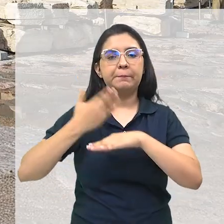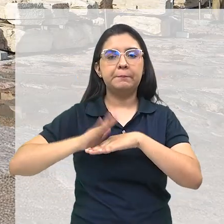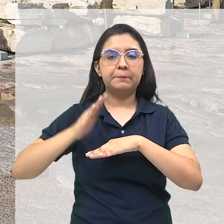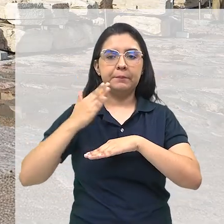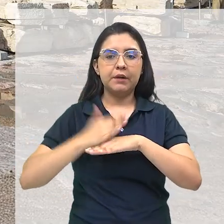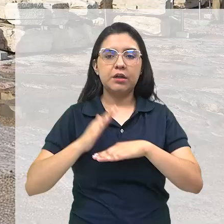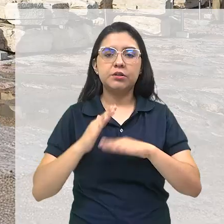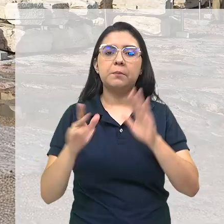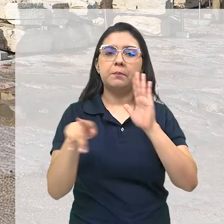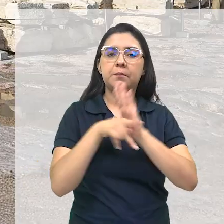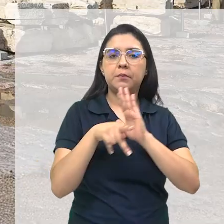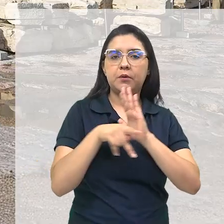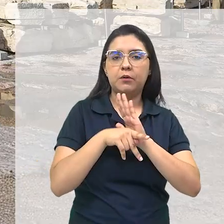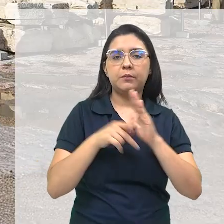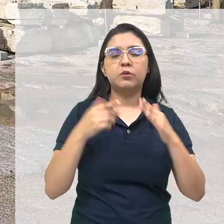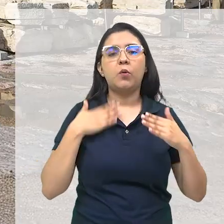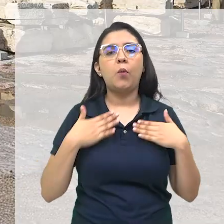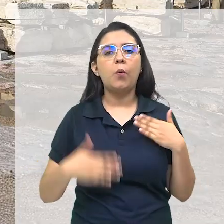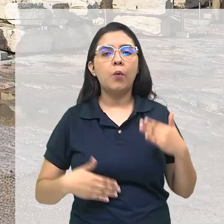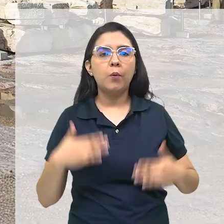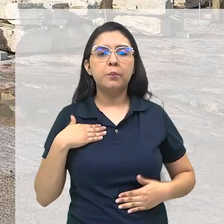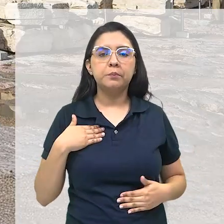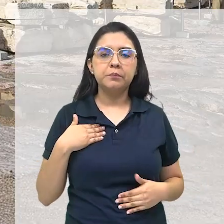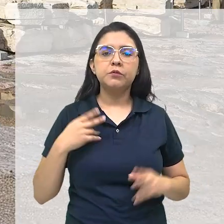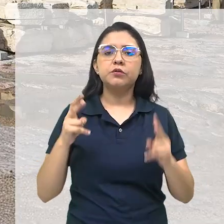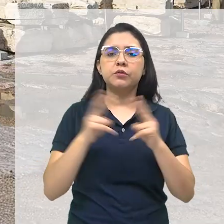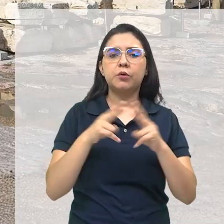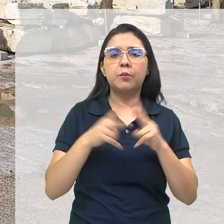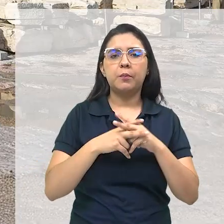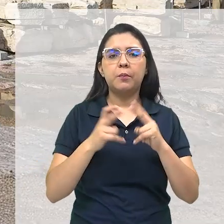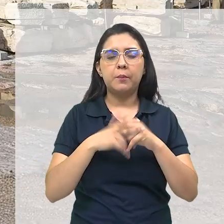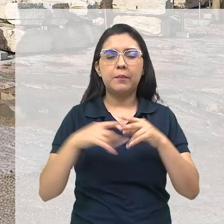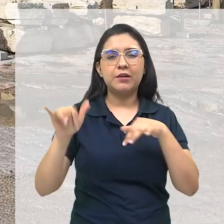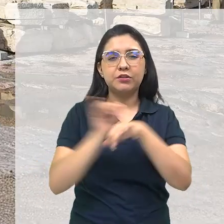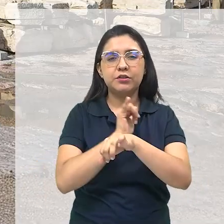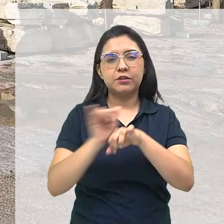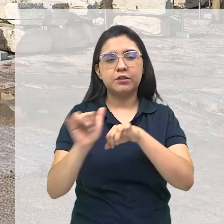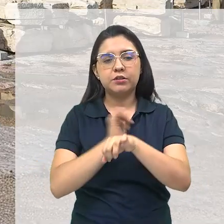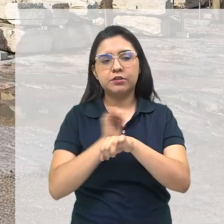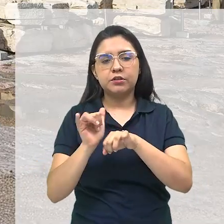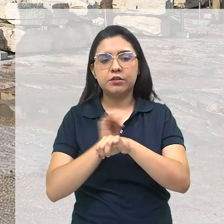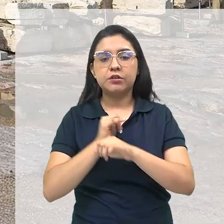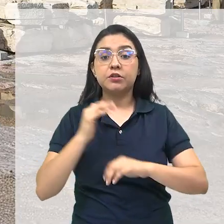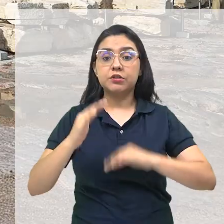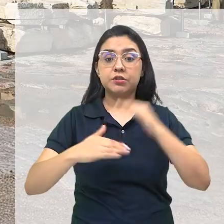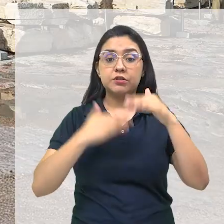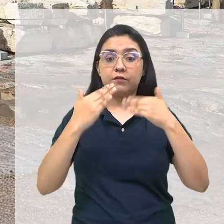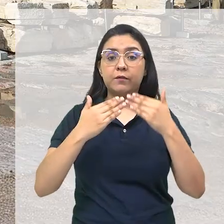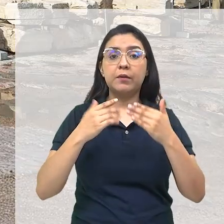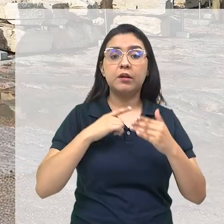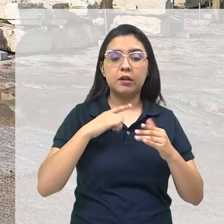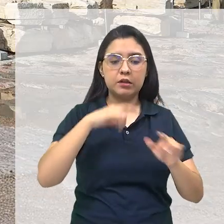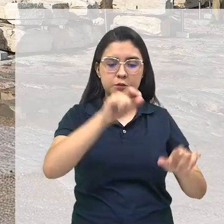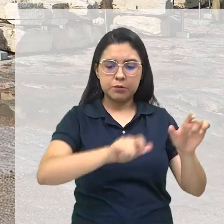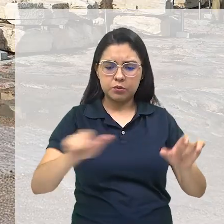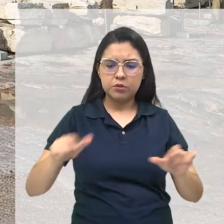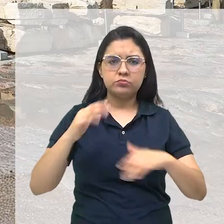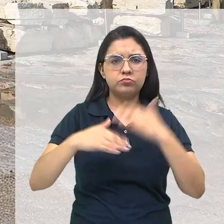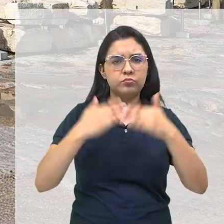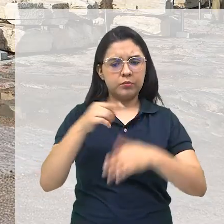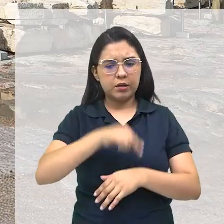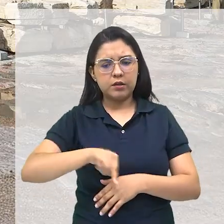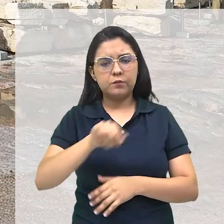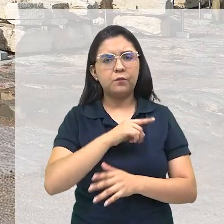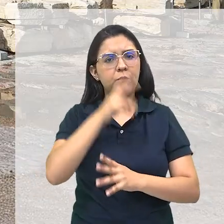prática corporal de lutas como uma forma de desenvolvimento dos seus cidadãos, para torná-los